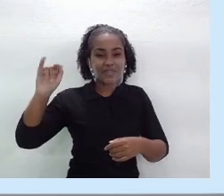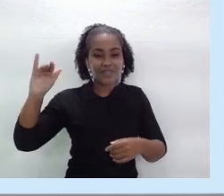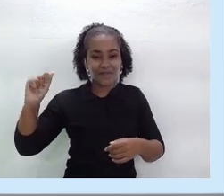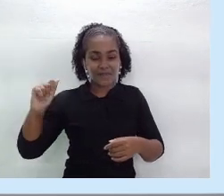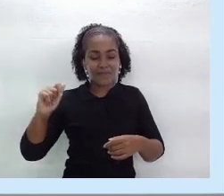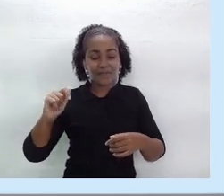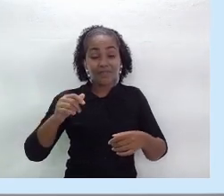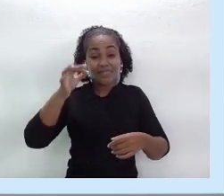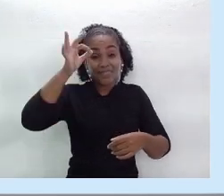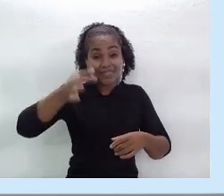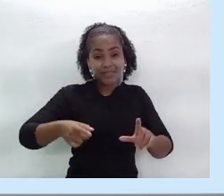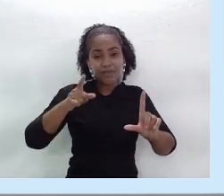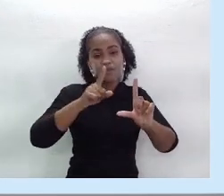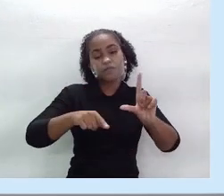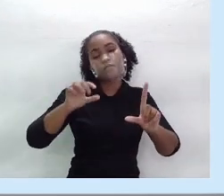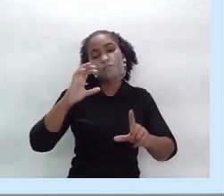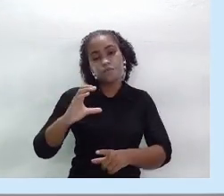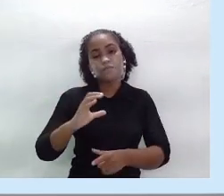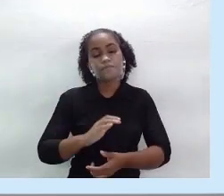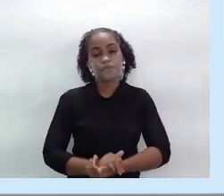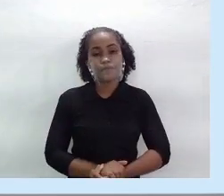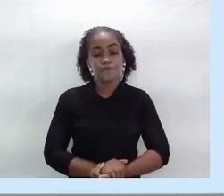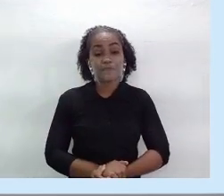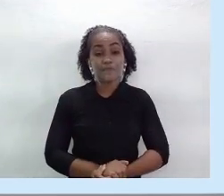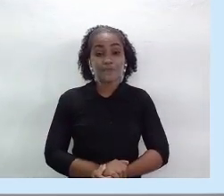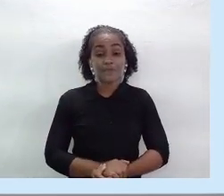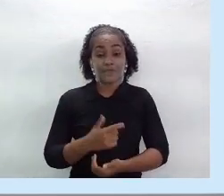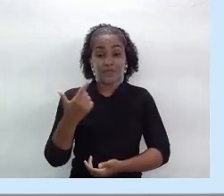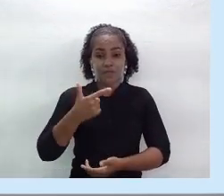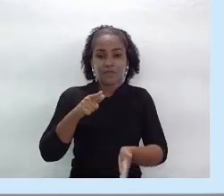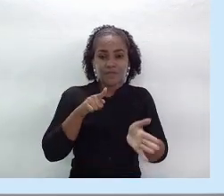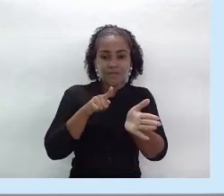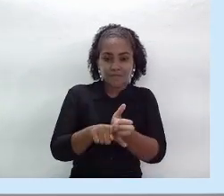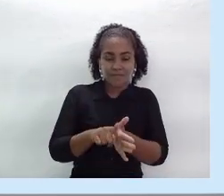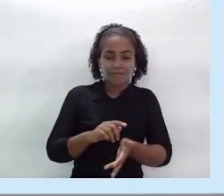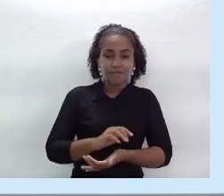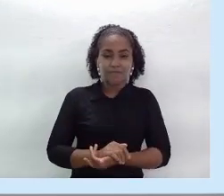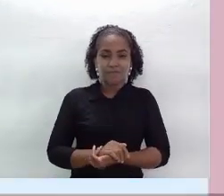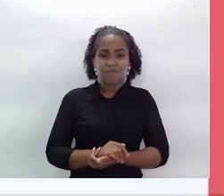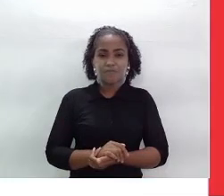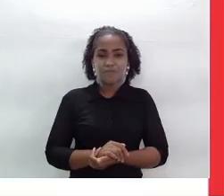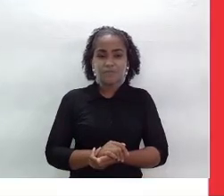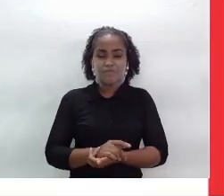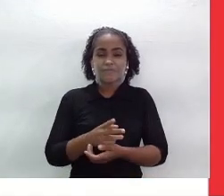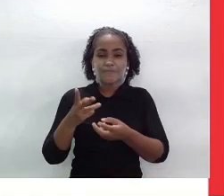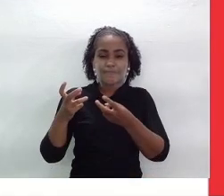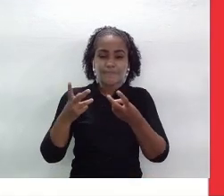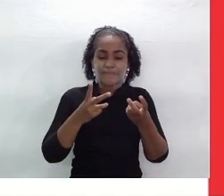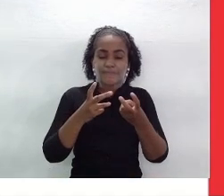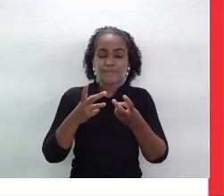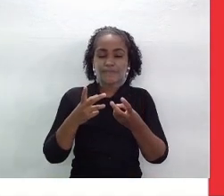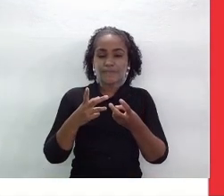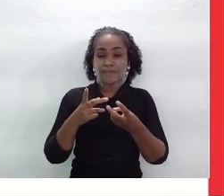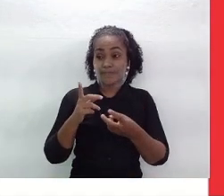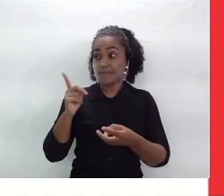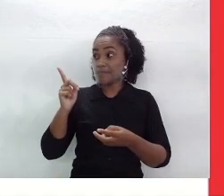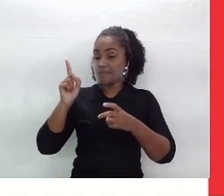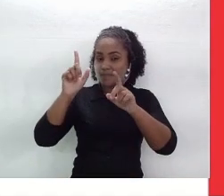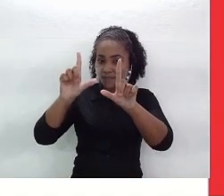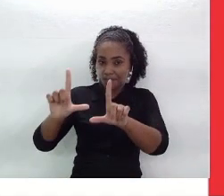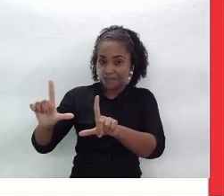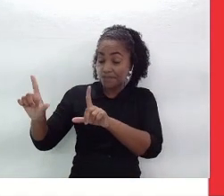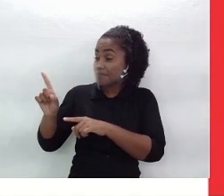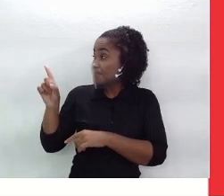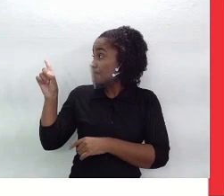a letra C. A segunda questão, que eu gostaria que vocês fossem lá para a telinha,